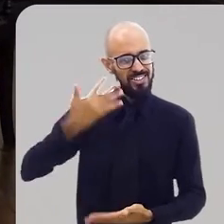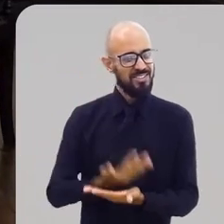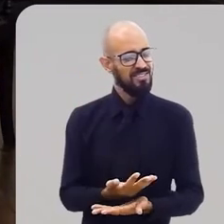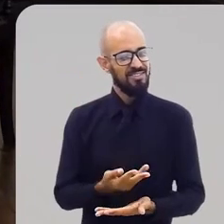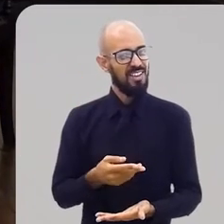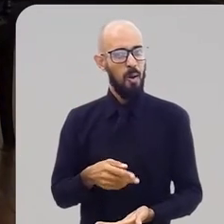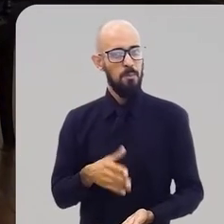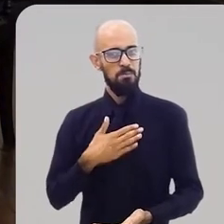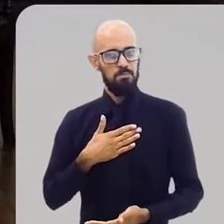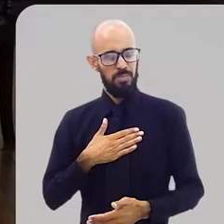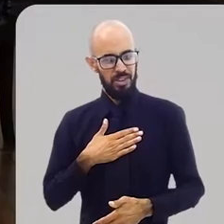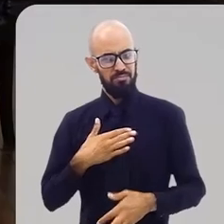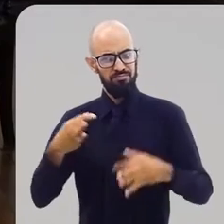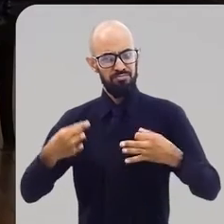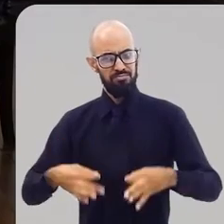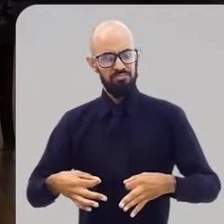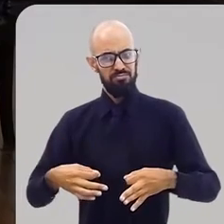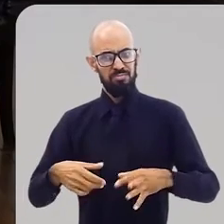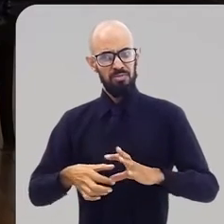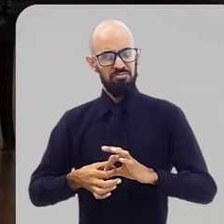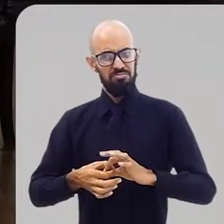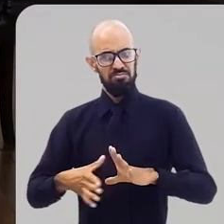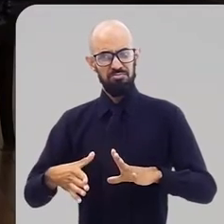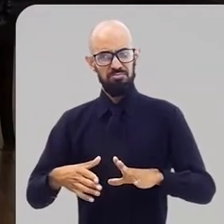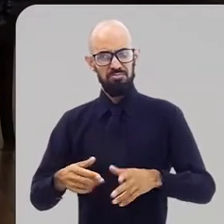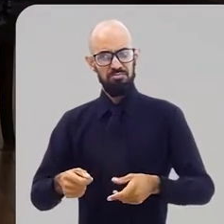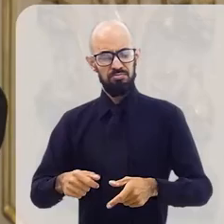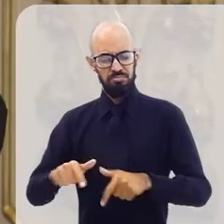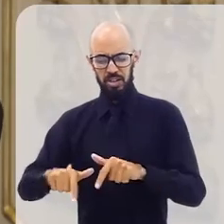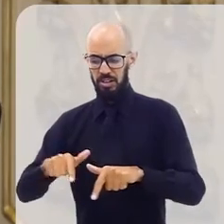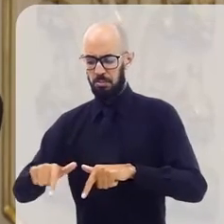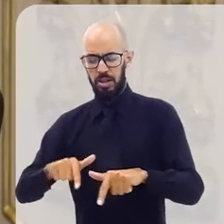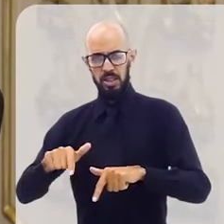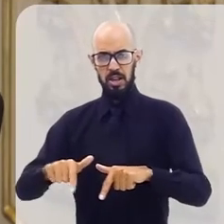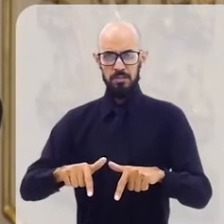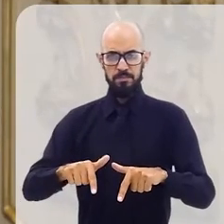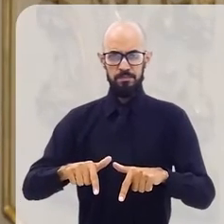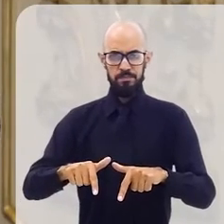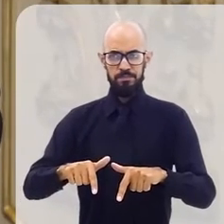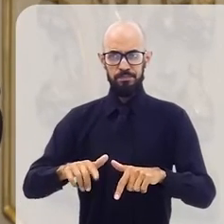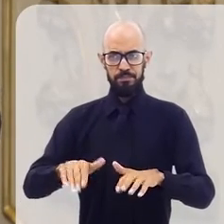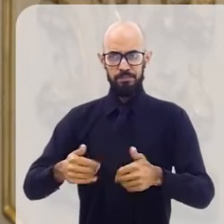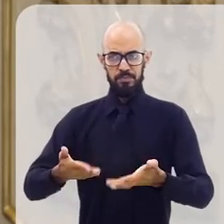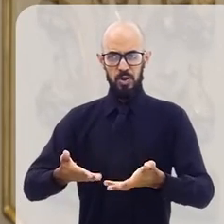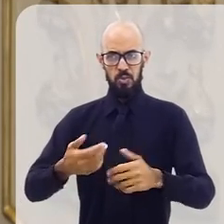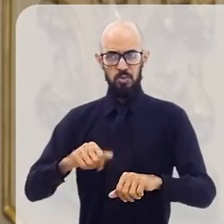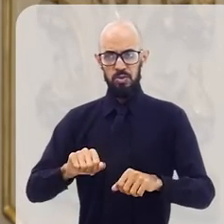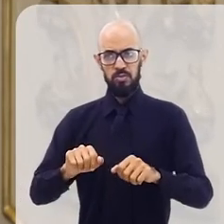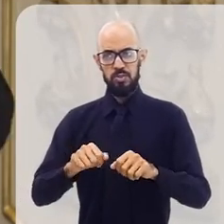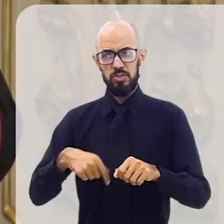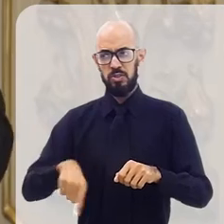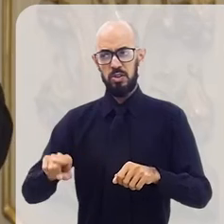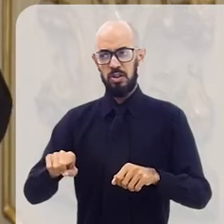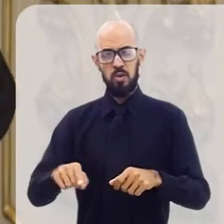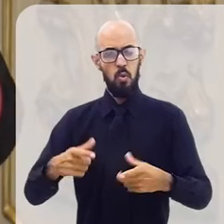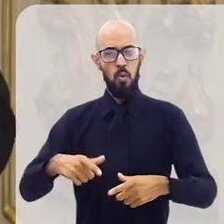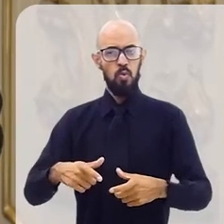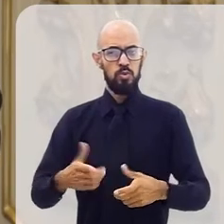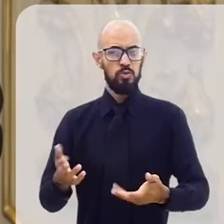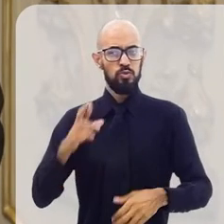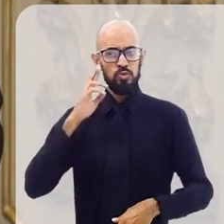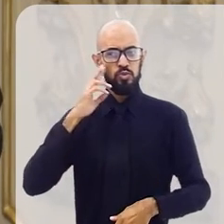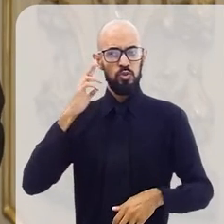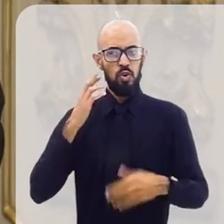filho a decisão que eu tomei não estou a disponibilidade para servir a então ser enviado